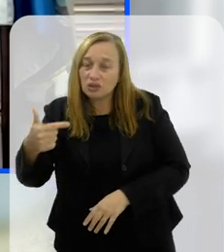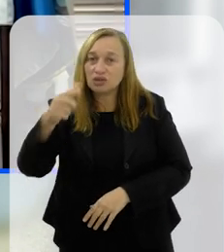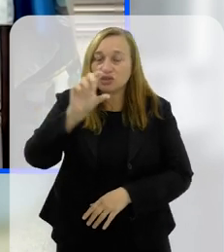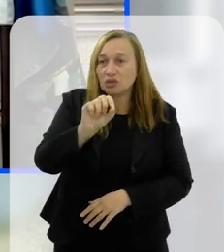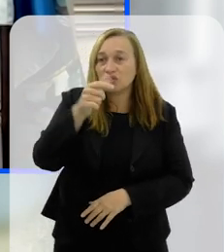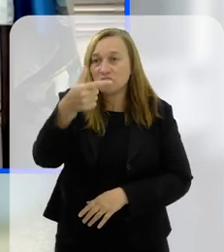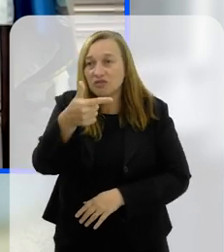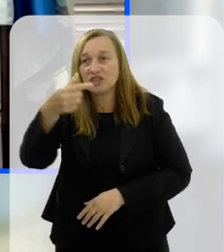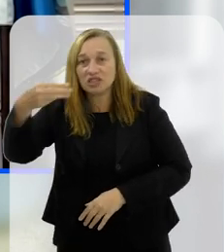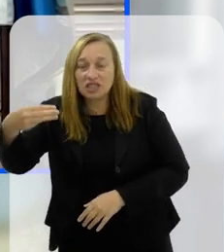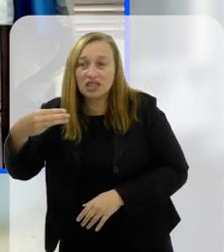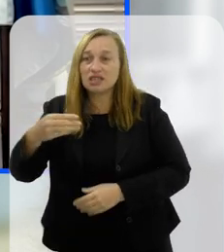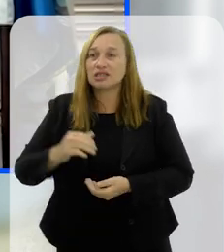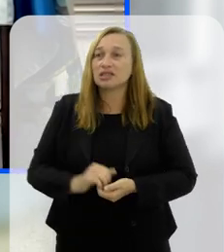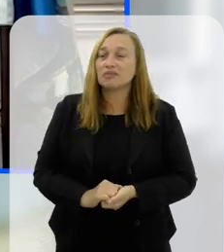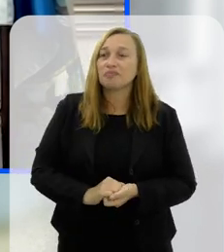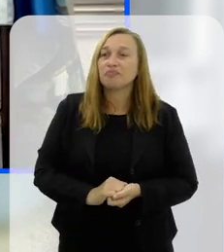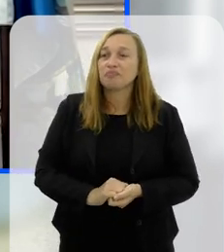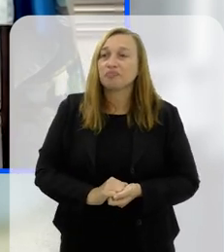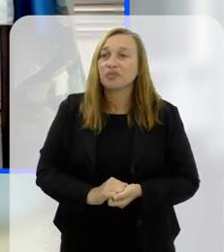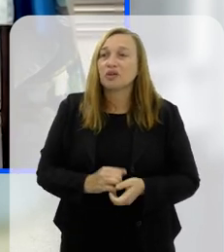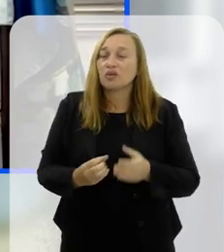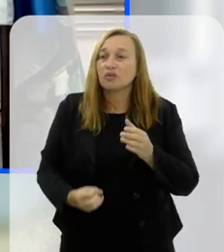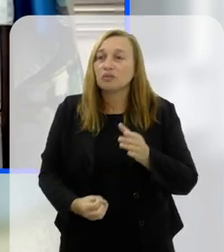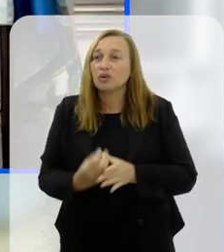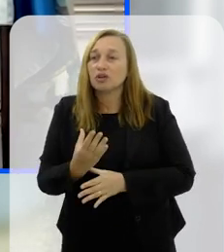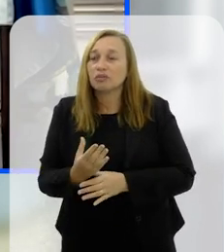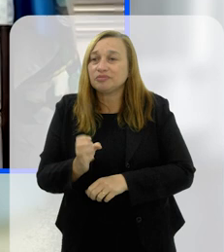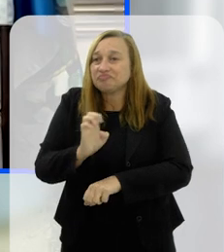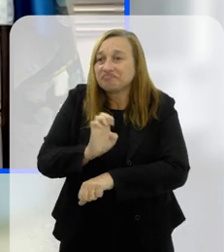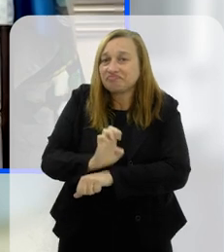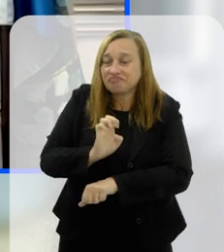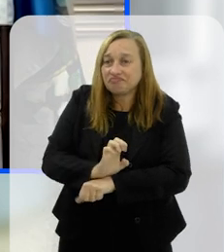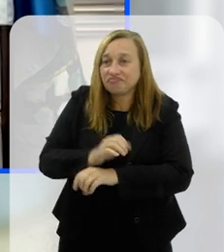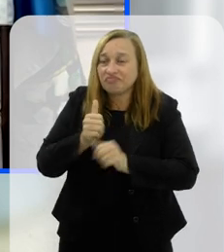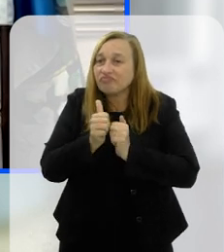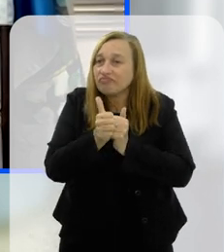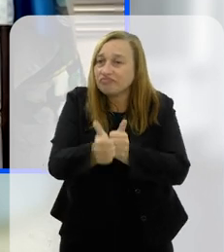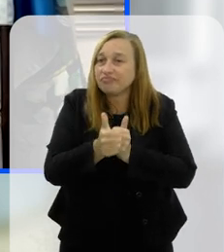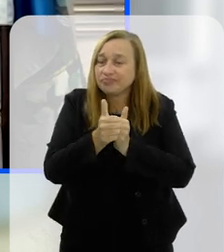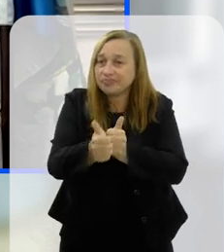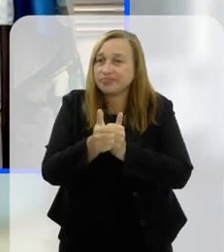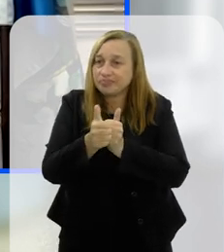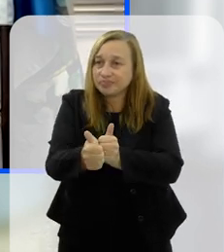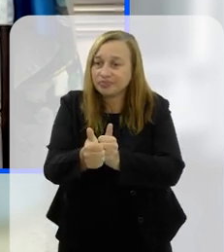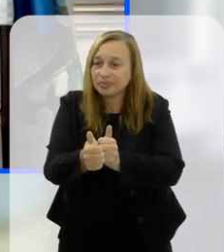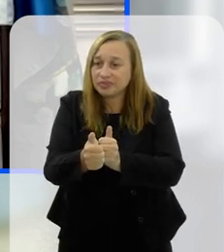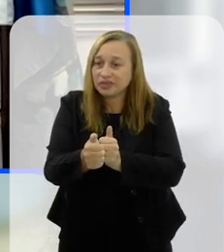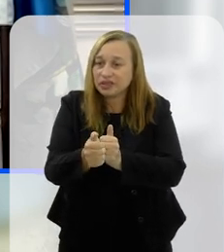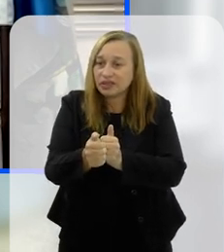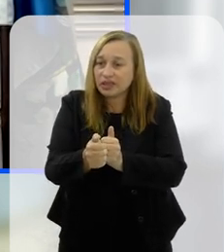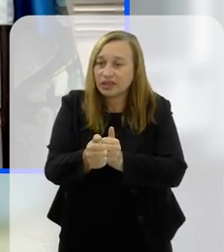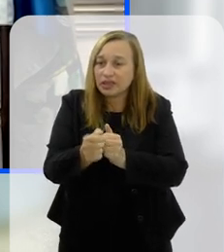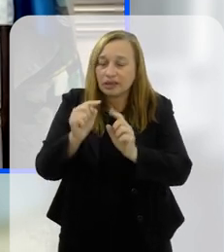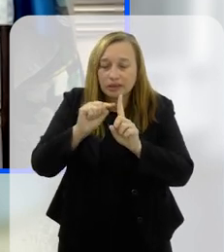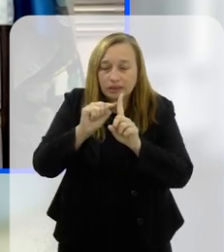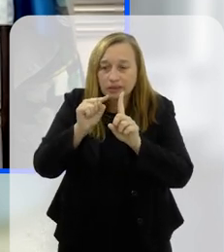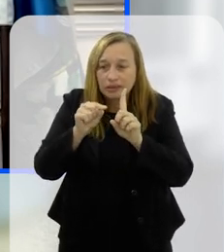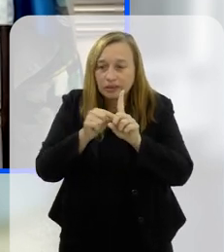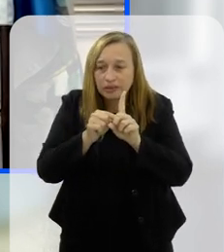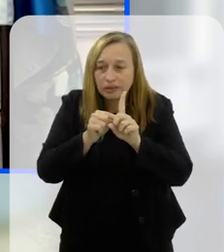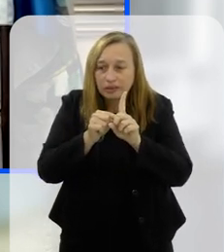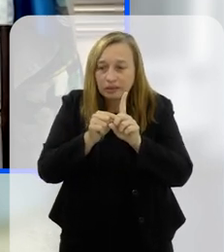lá de 2023 que estabelece o programa Estadual de acompanhamento ao pré-natal